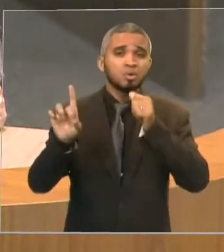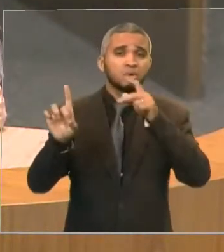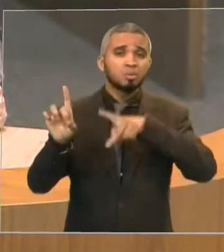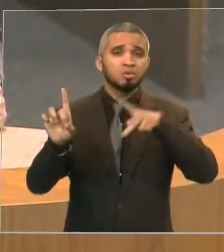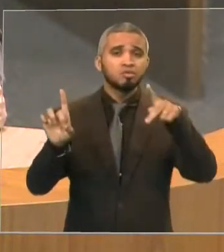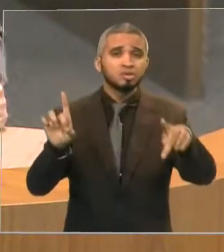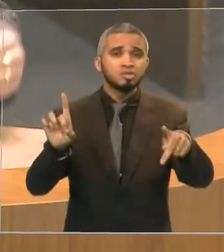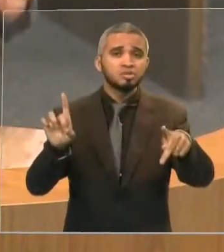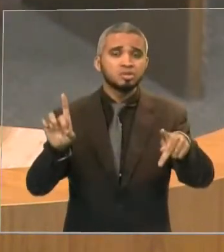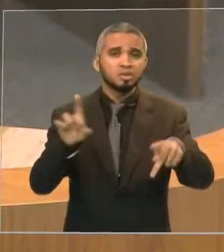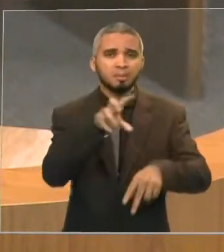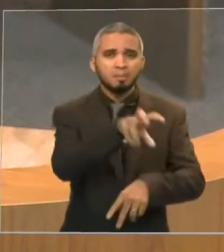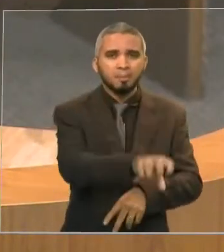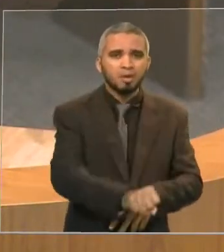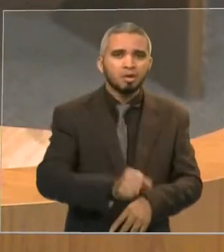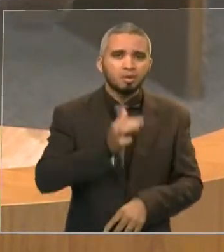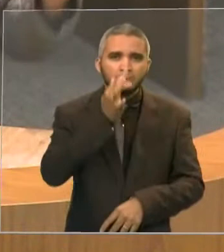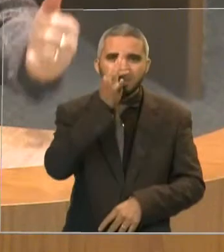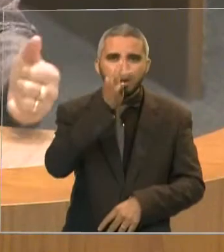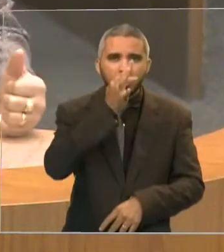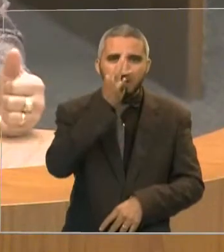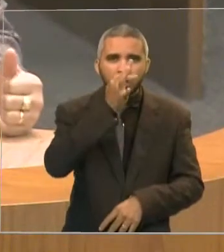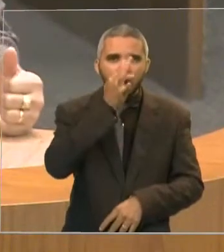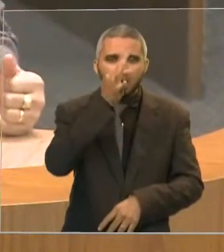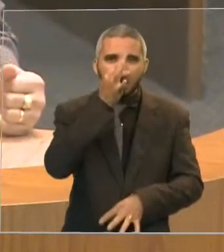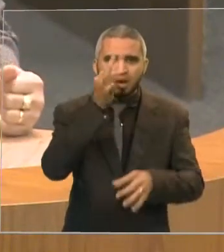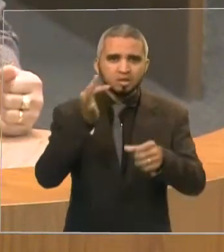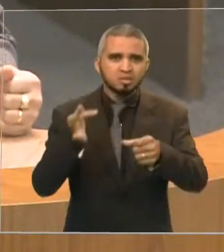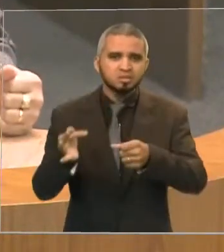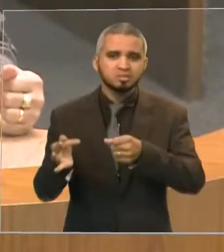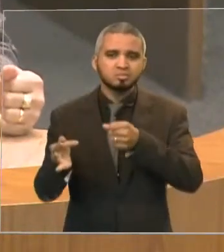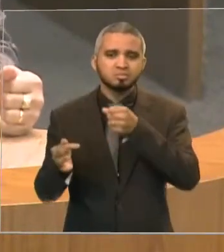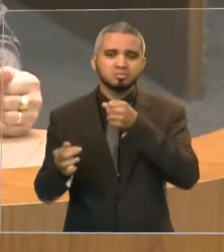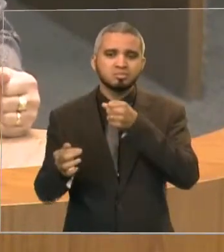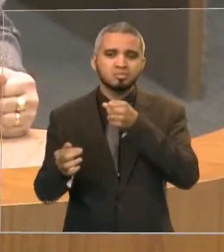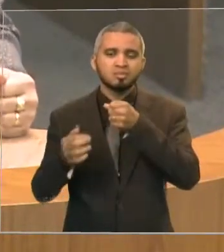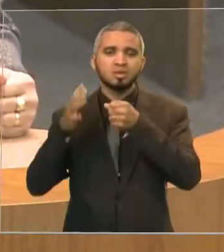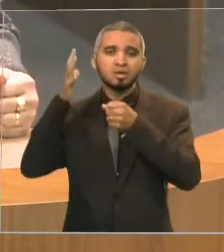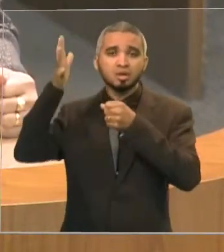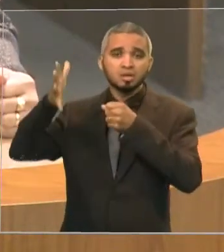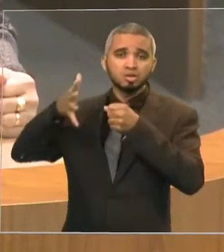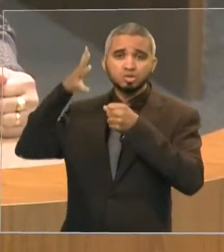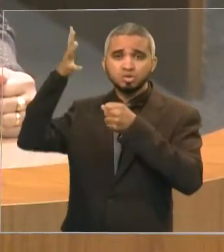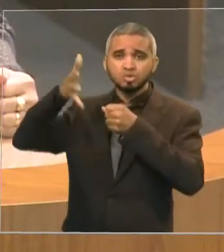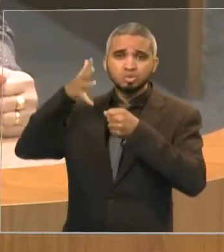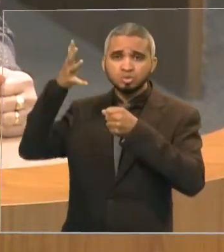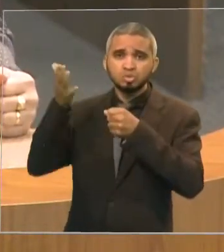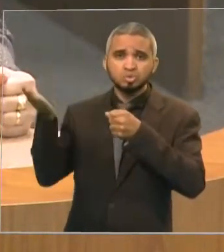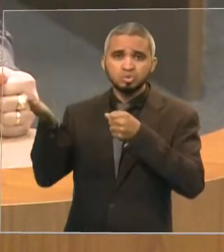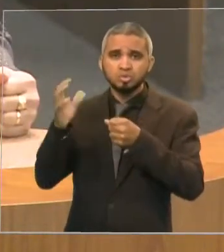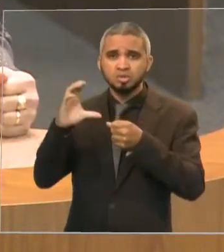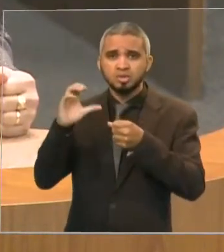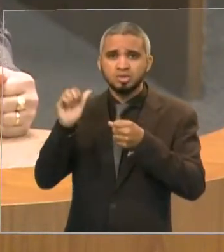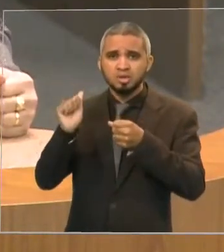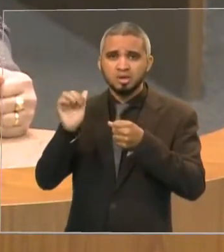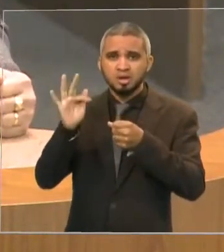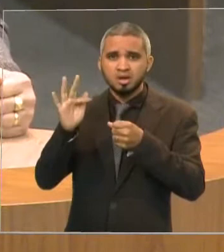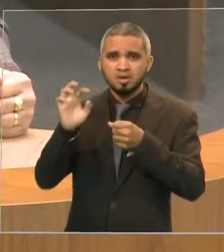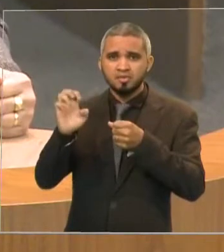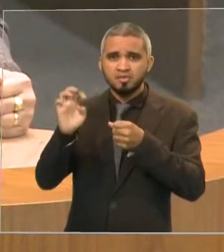embaixo e fez um discurso para a cafeteira e disse que, por